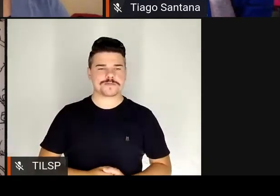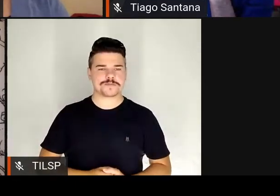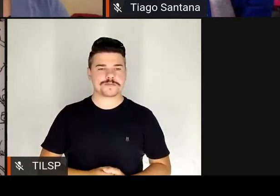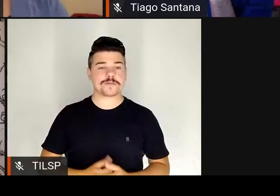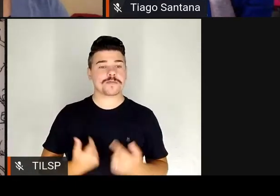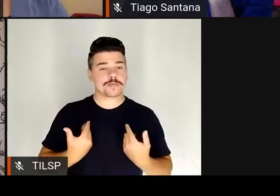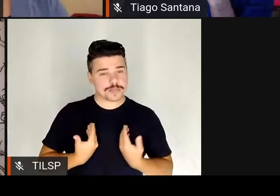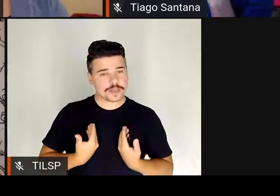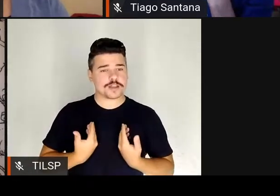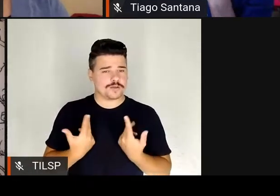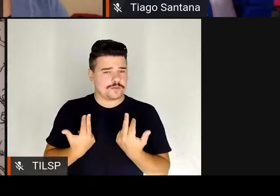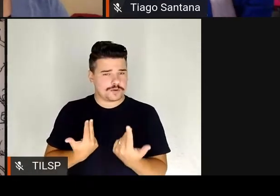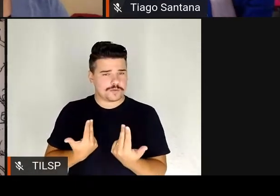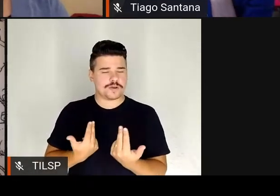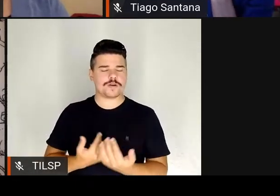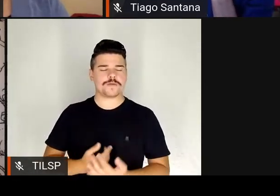sou,